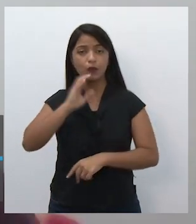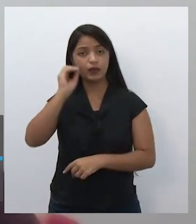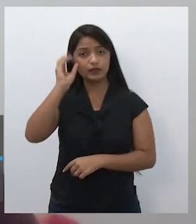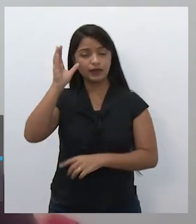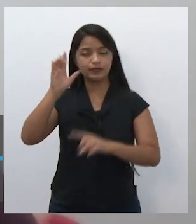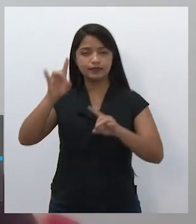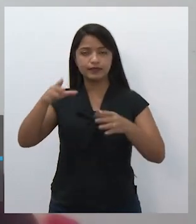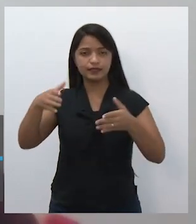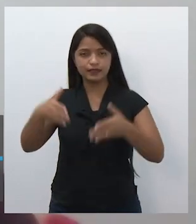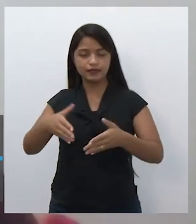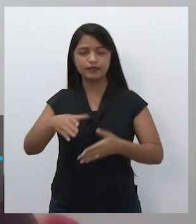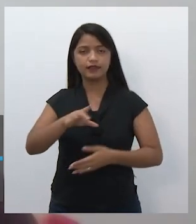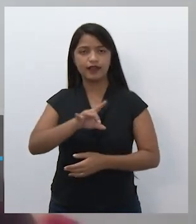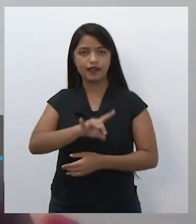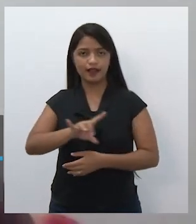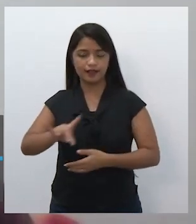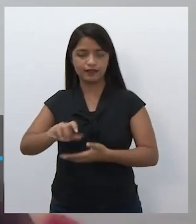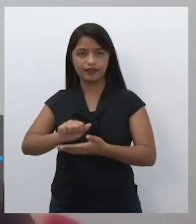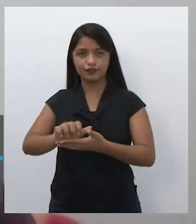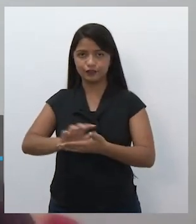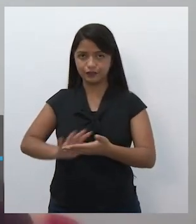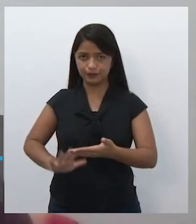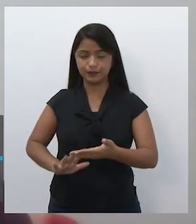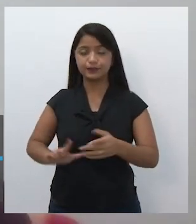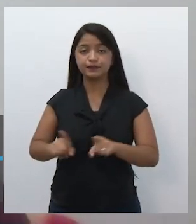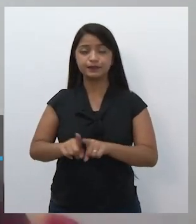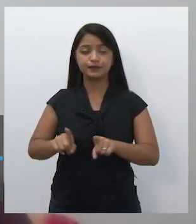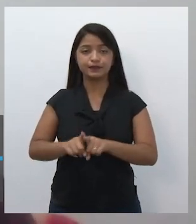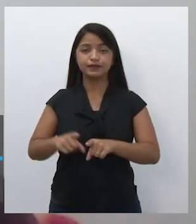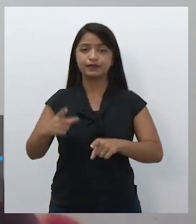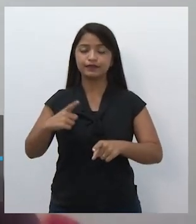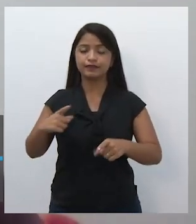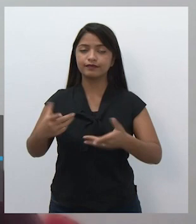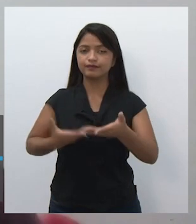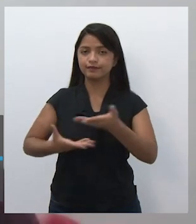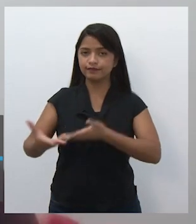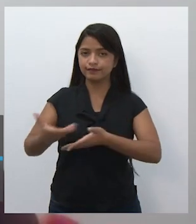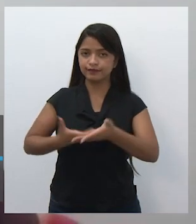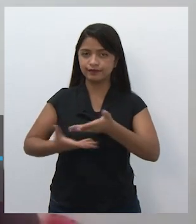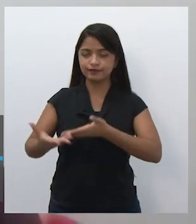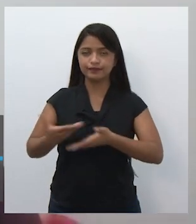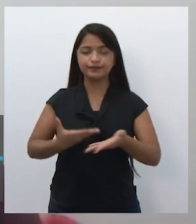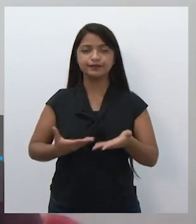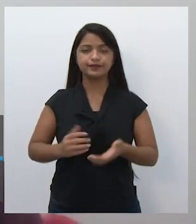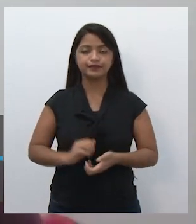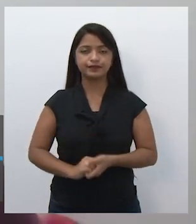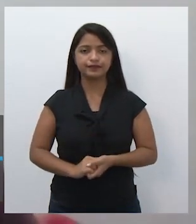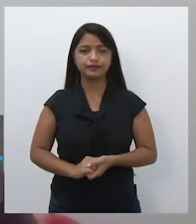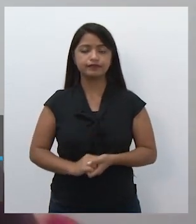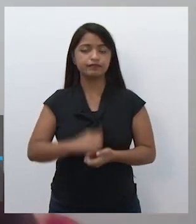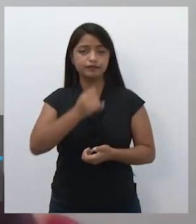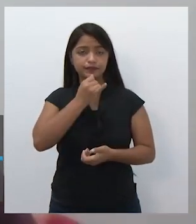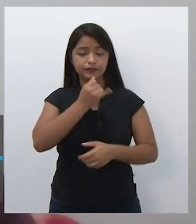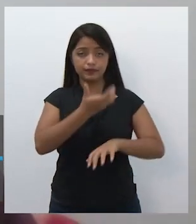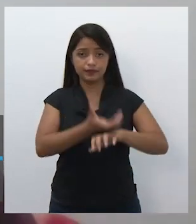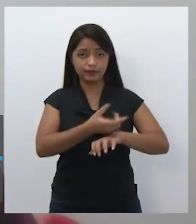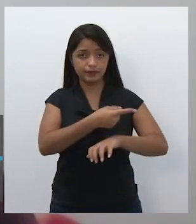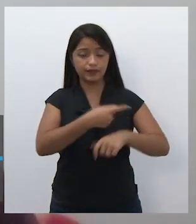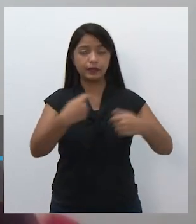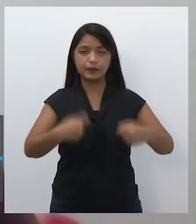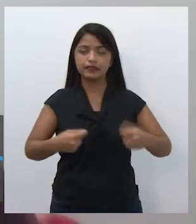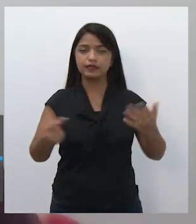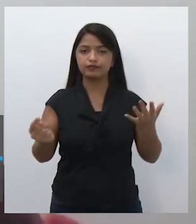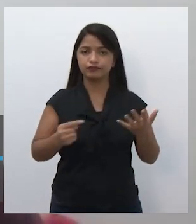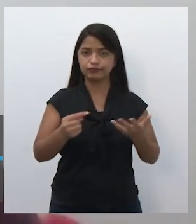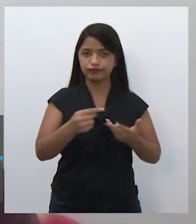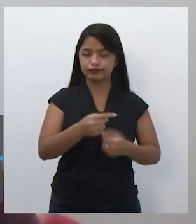nas atividades de cada componente, e em vários momentos há esse diálogo, ou seja, olha... Em tal componente você viu tal coisa, em tal componente você viu tal coisa,